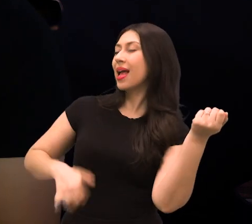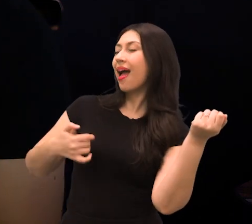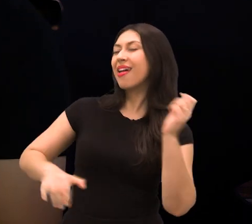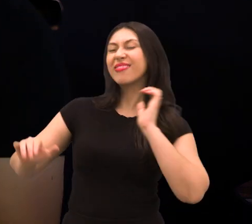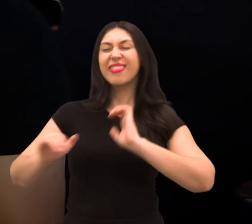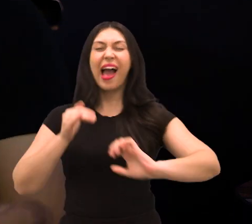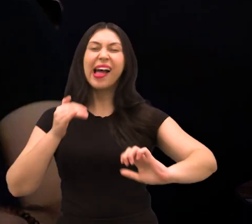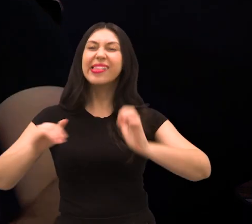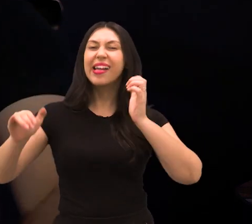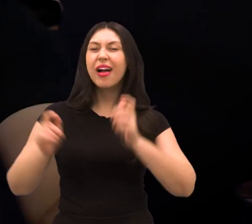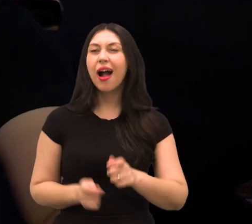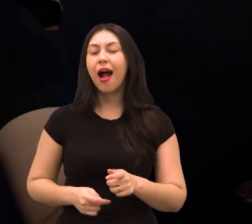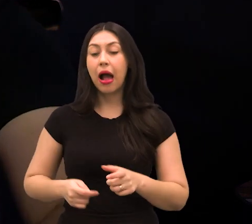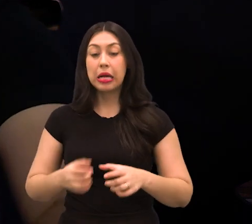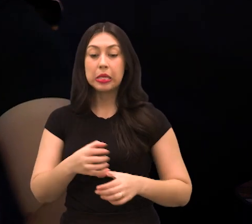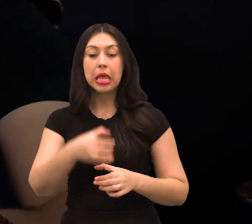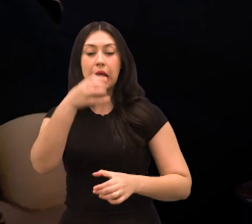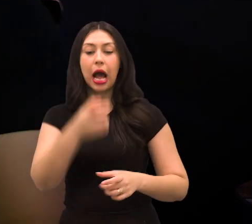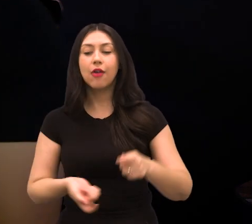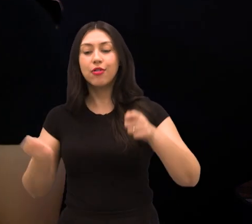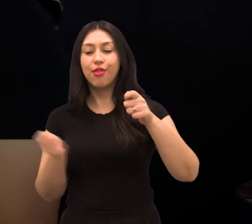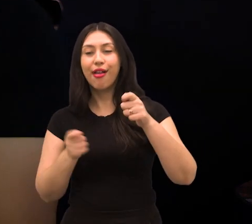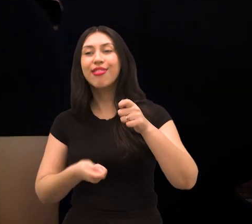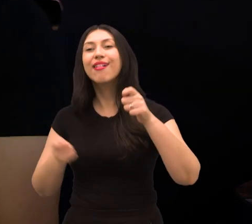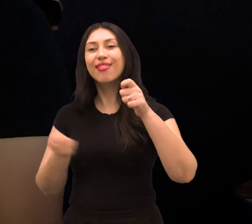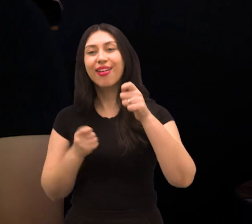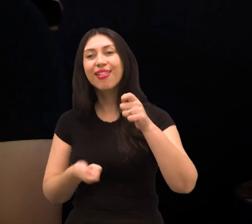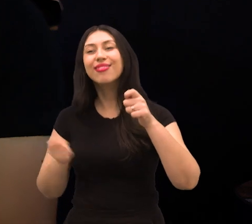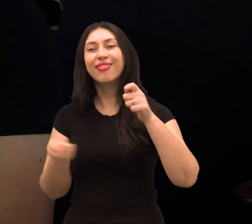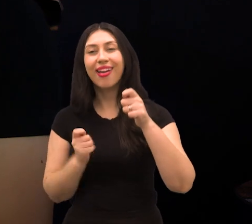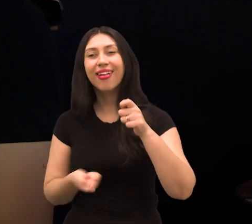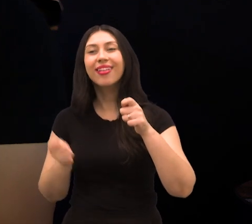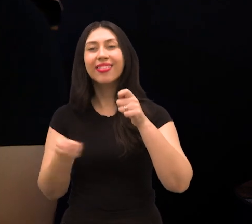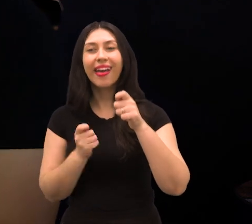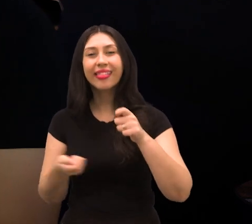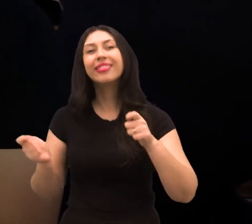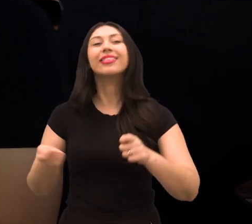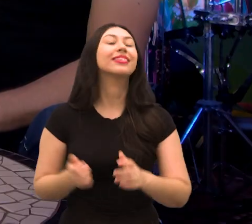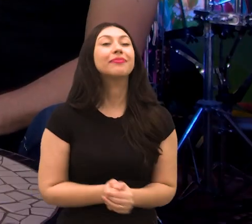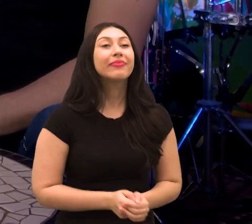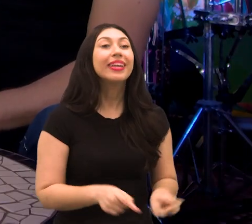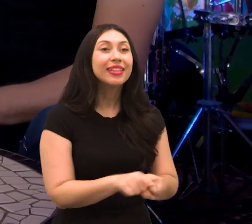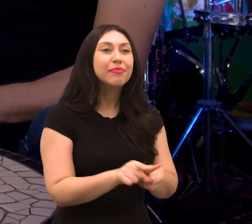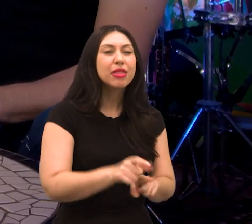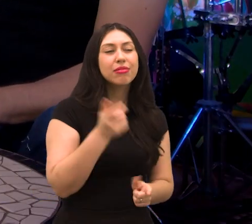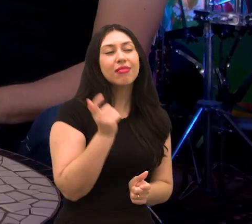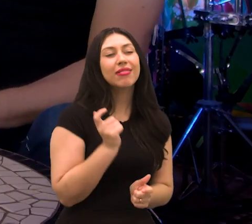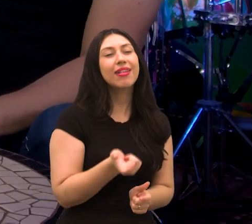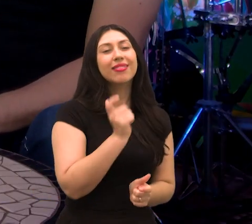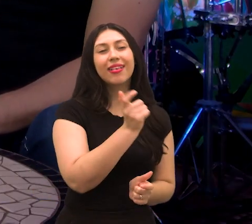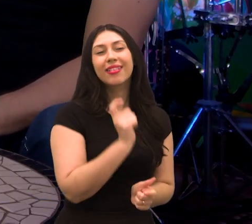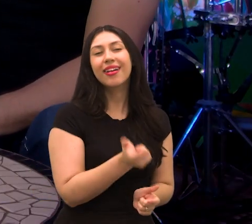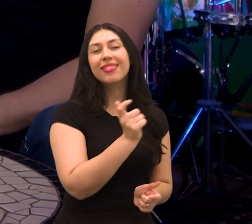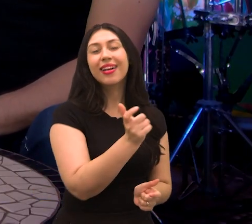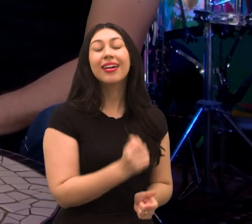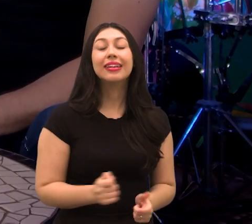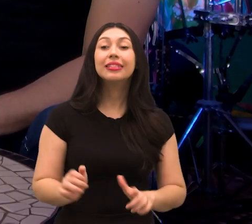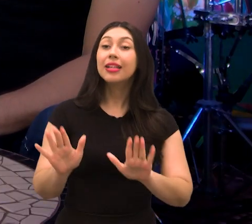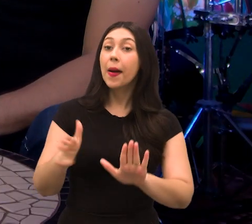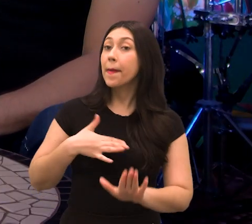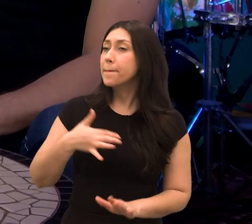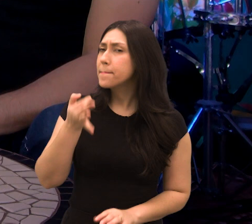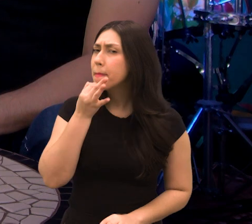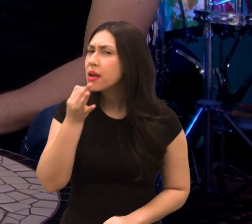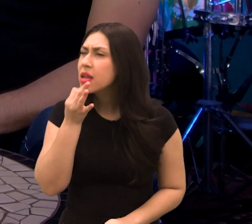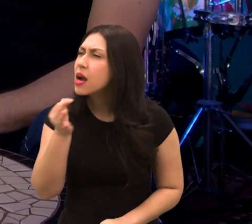violão, de cantar, bater na garrafinha com garfo, né? Fazer o samba-canção. E eu achava, de fósforo. Eu achava que aquilo